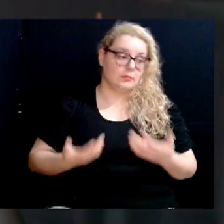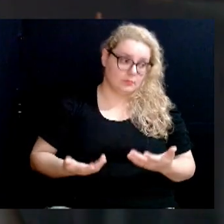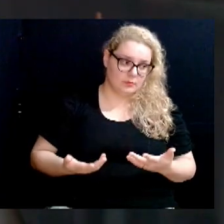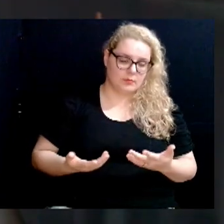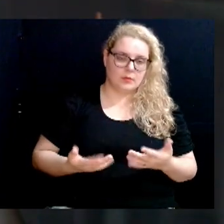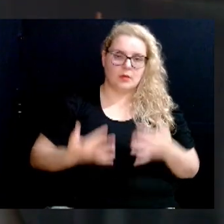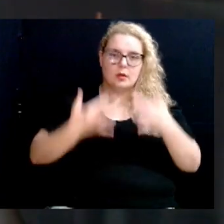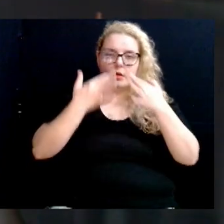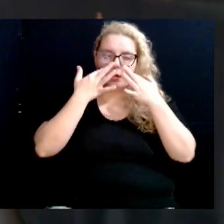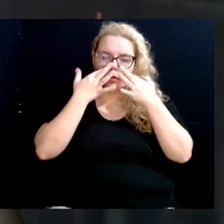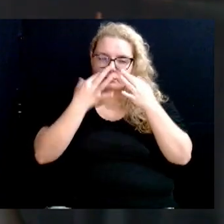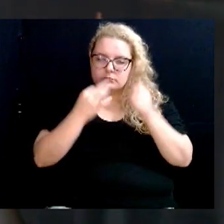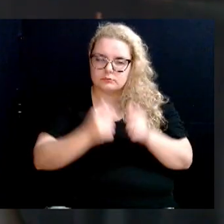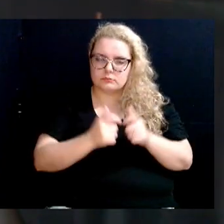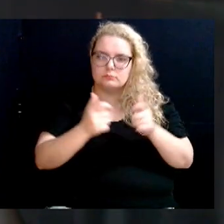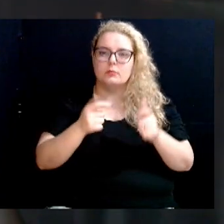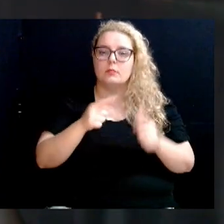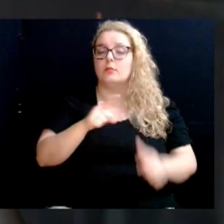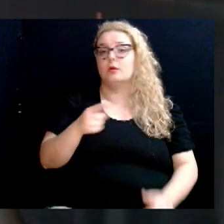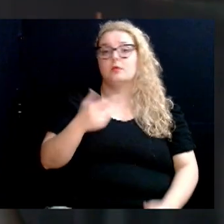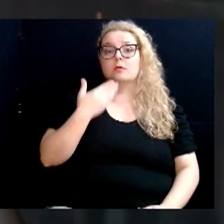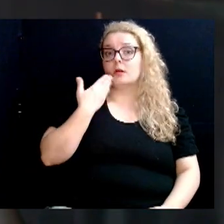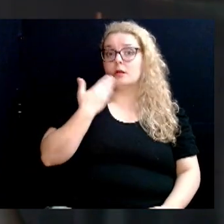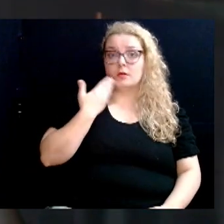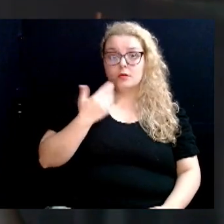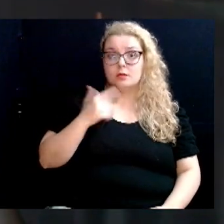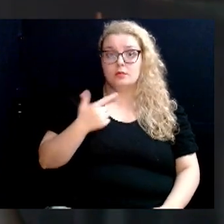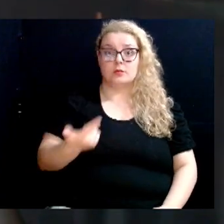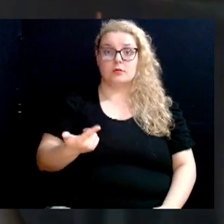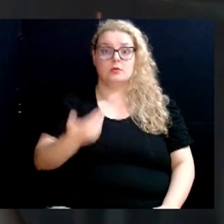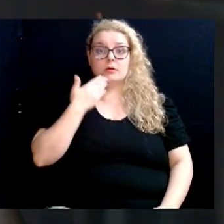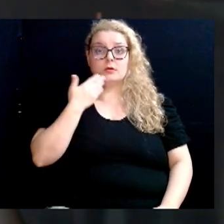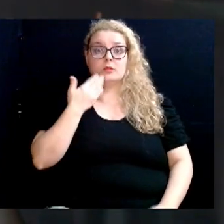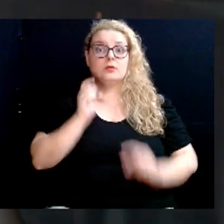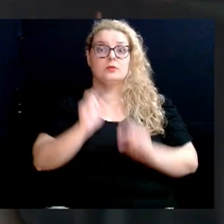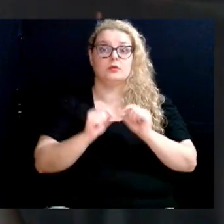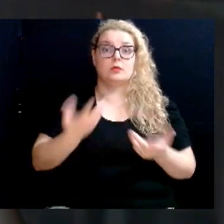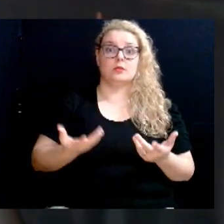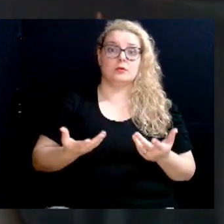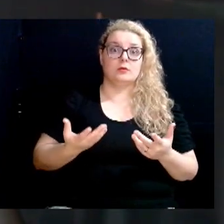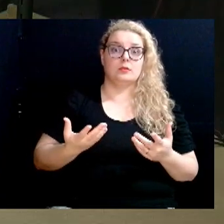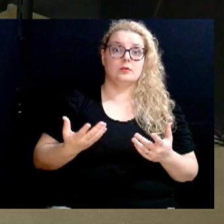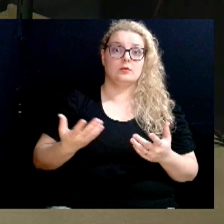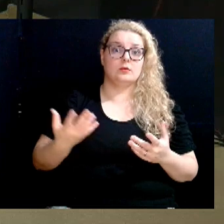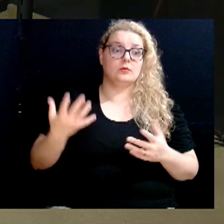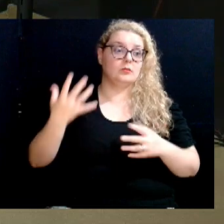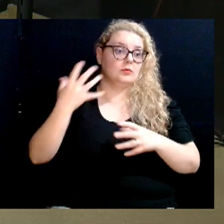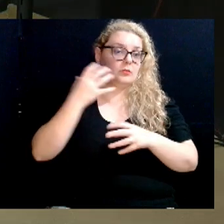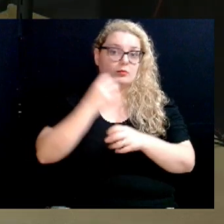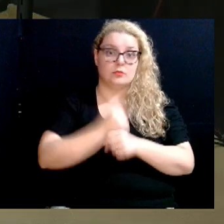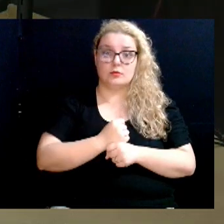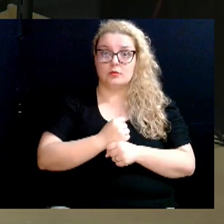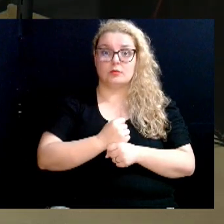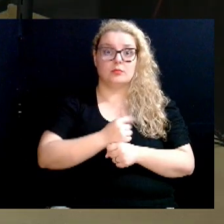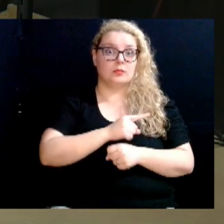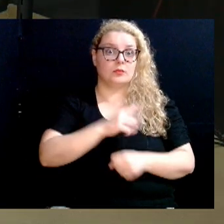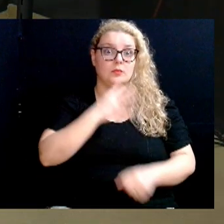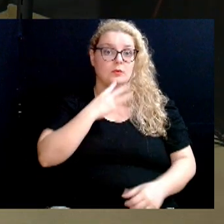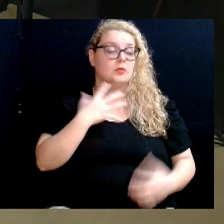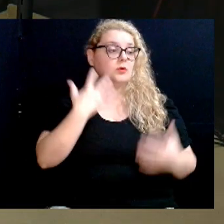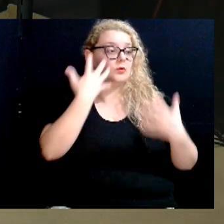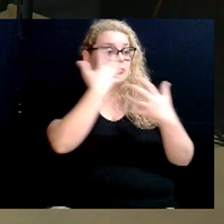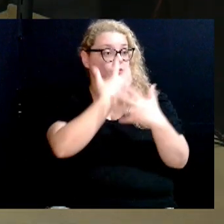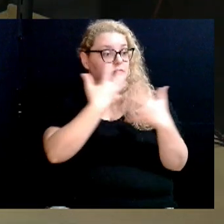maior. Porque não vai ser tão fácil, não vai ter o facilitador do quê? Do completo desconhecido. Da paixão, exato, né, do começo. Exato.